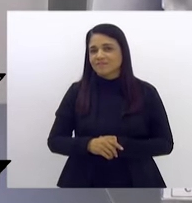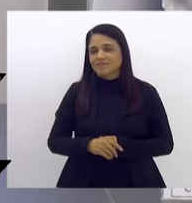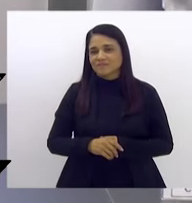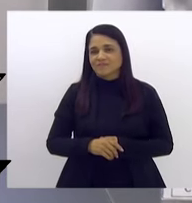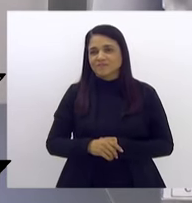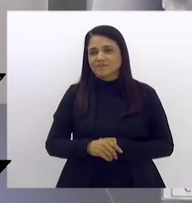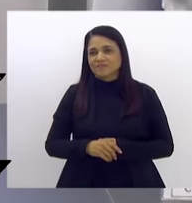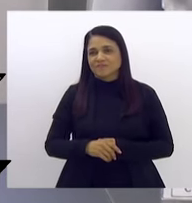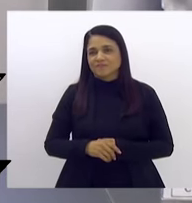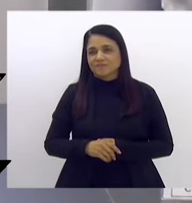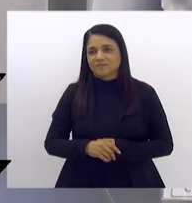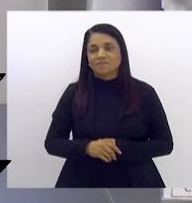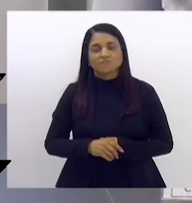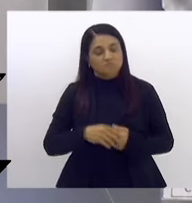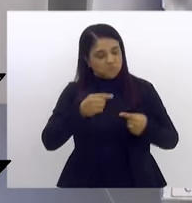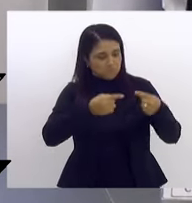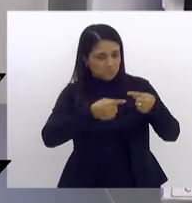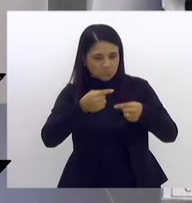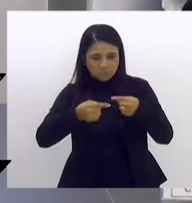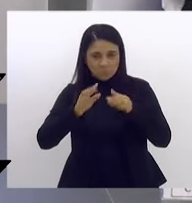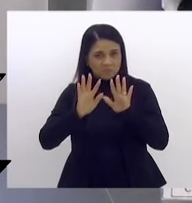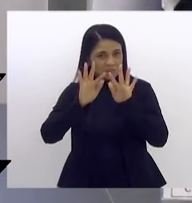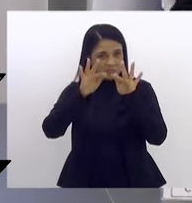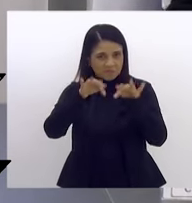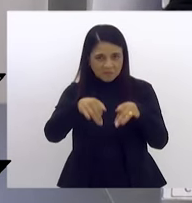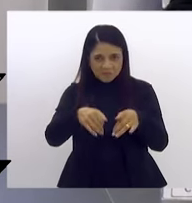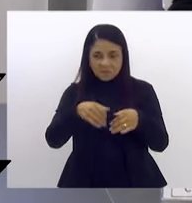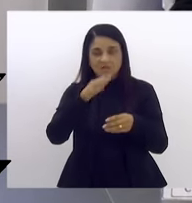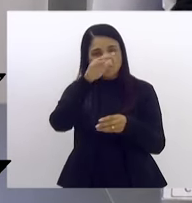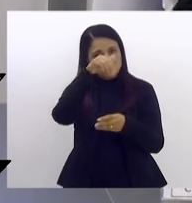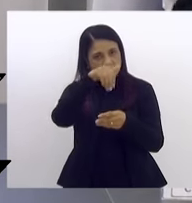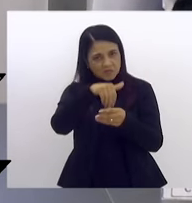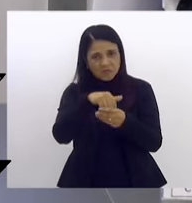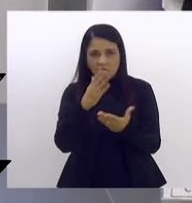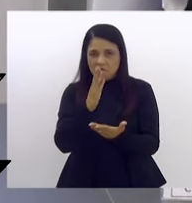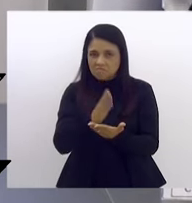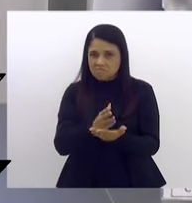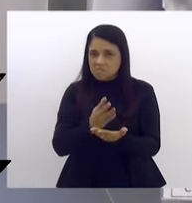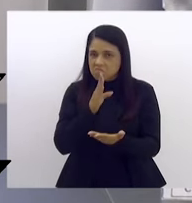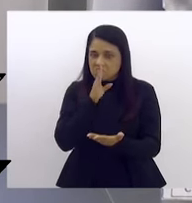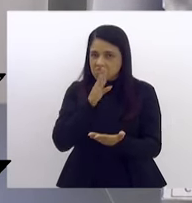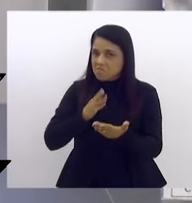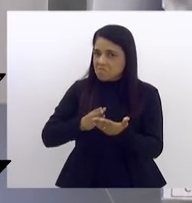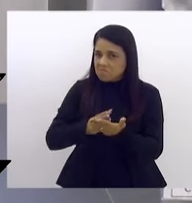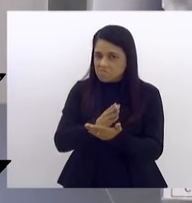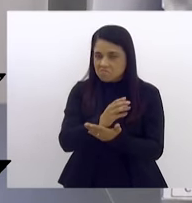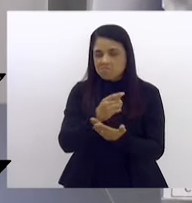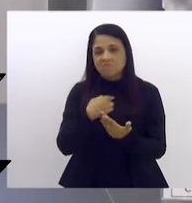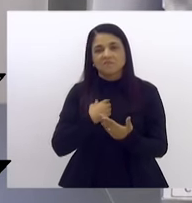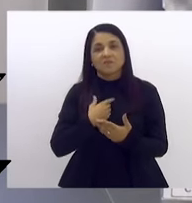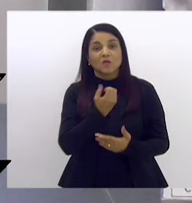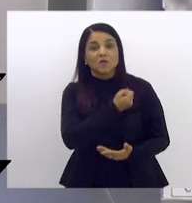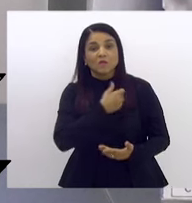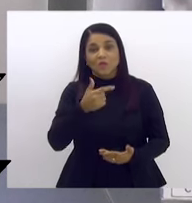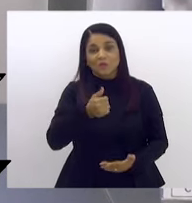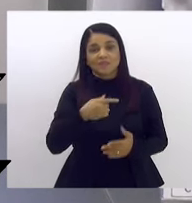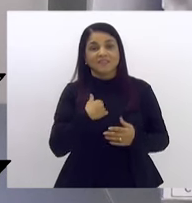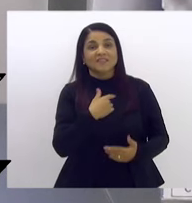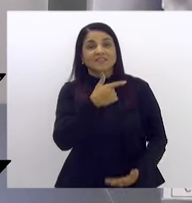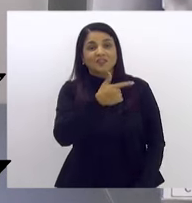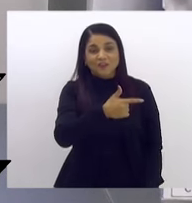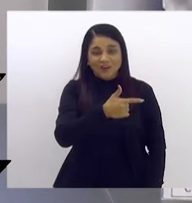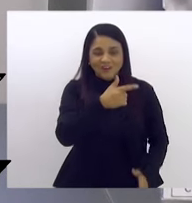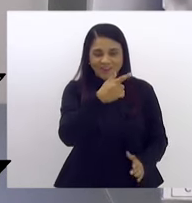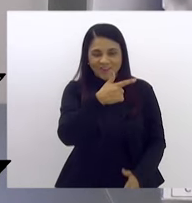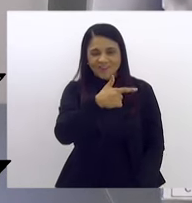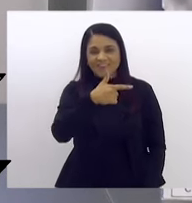mes não havendo Quem Queira discutir encerrada a discussão em votação senhores que aprovam permaneçam Como estão aprovado 12 da pauta o p 3234